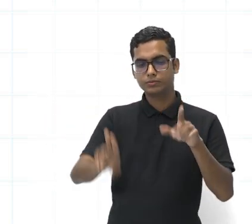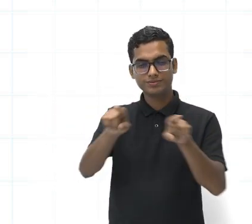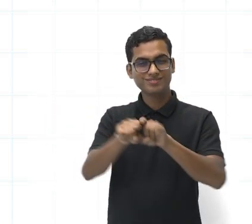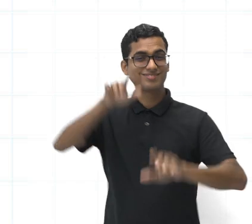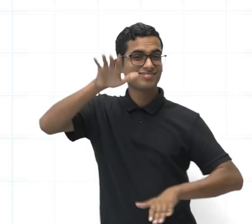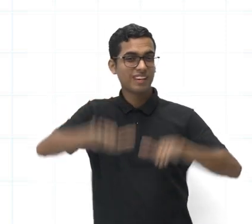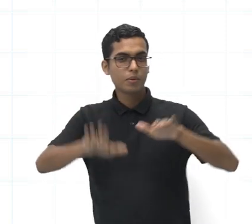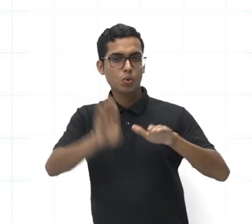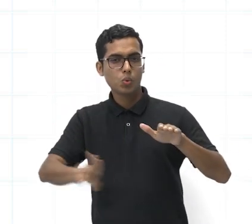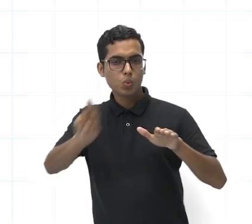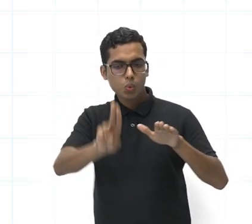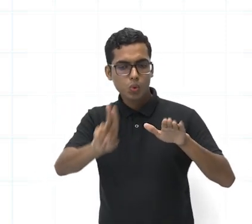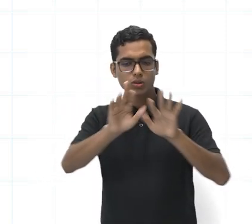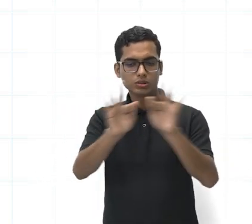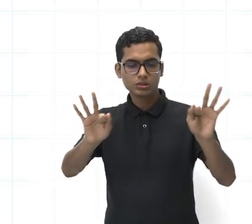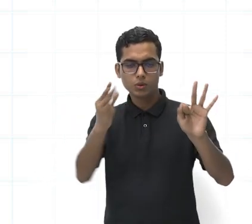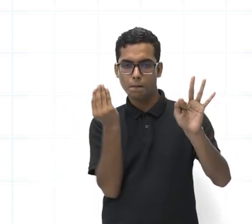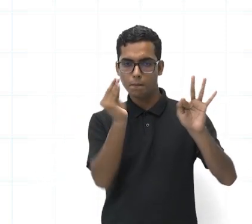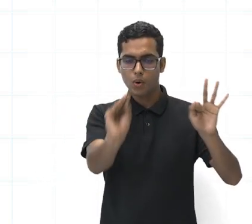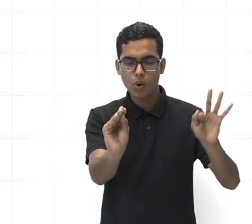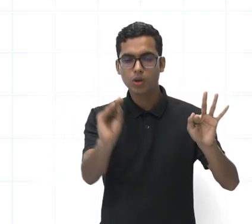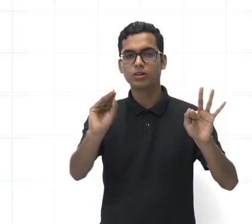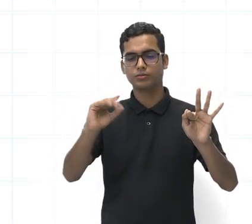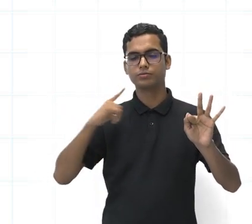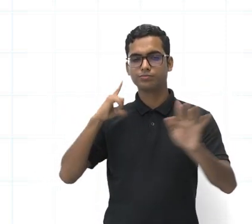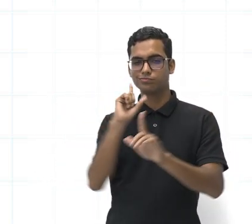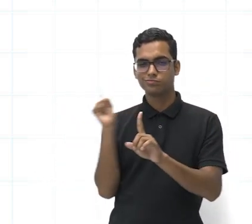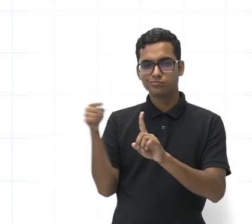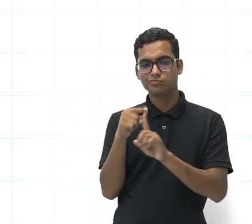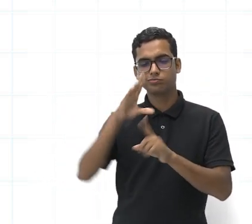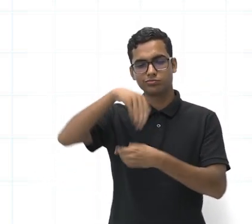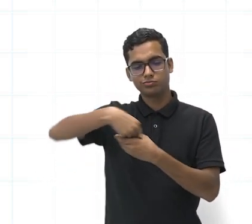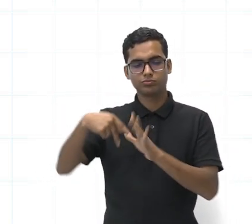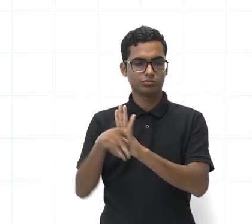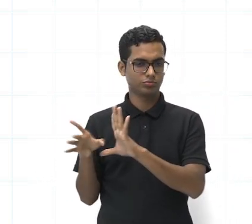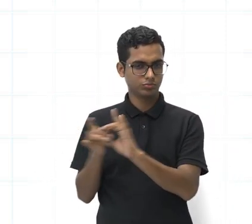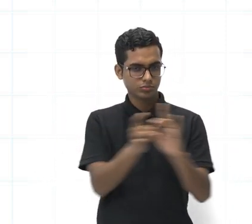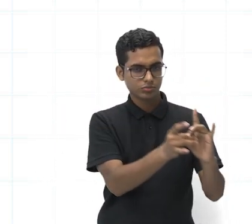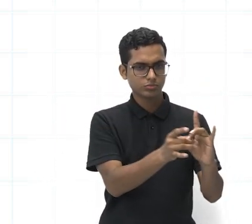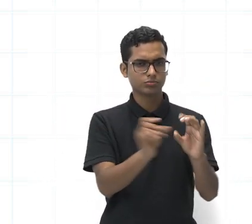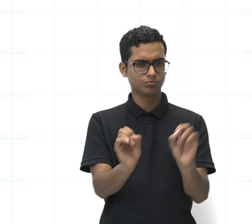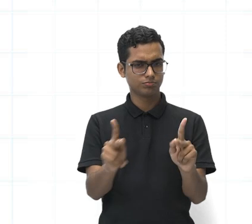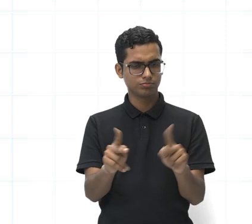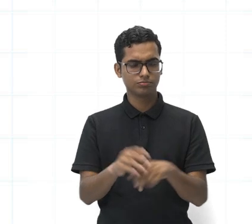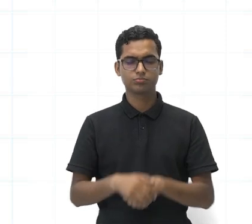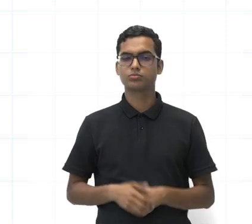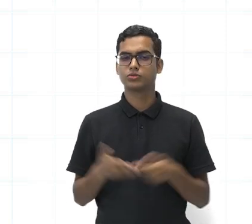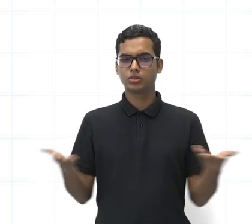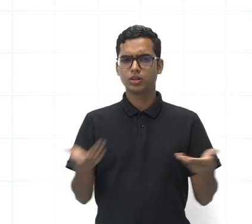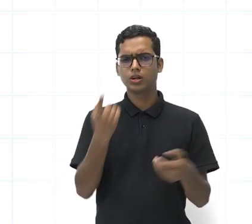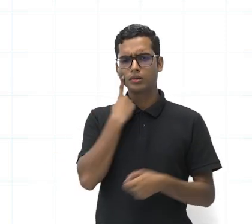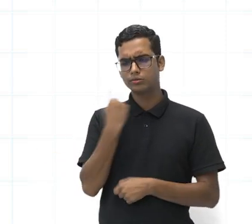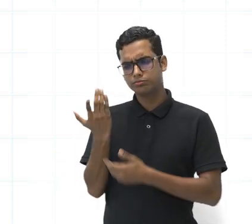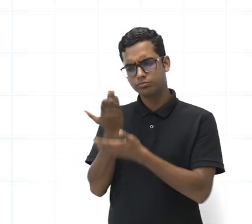depender da classificação, é a função que ele irá desempenhar dentro daquele contexto, tá certo? Bem, já